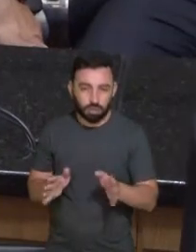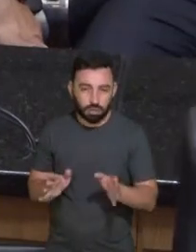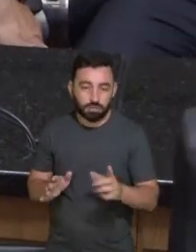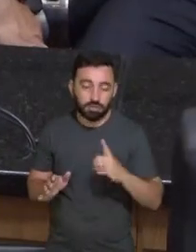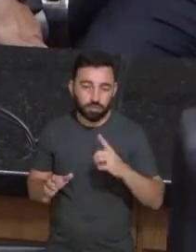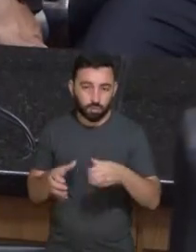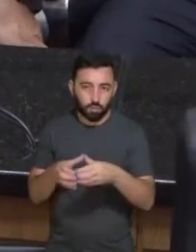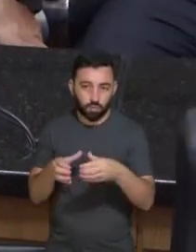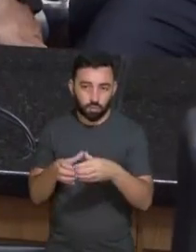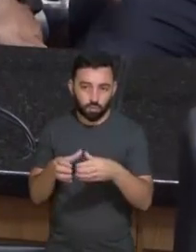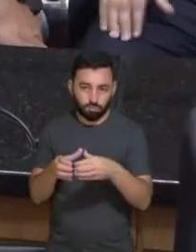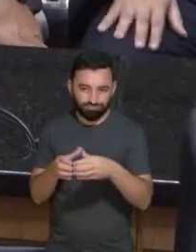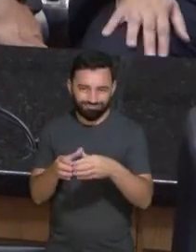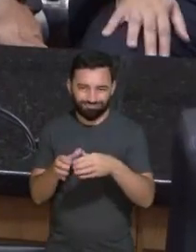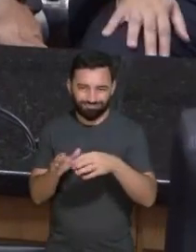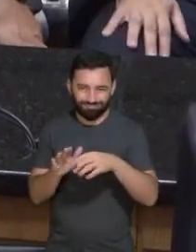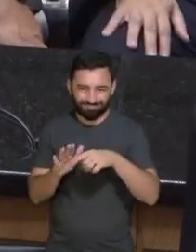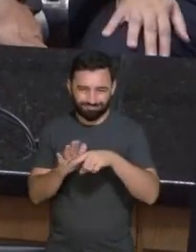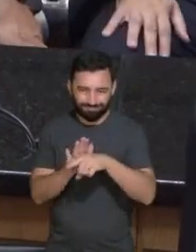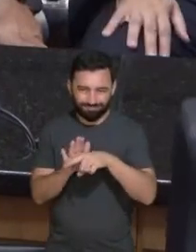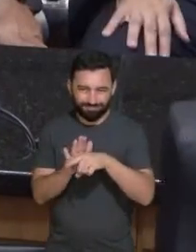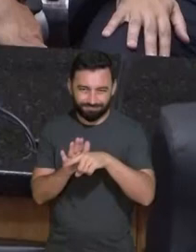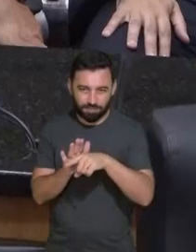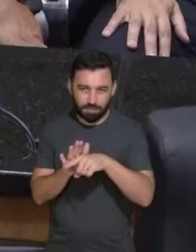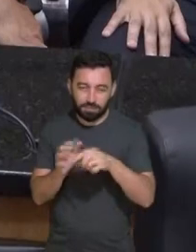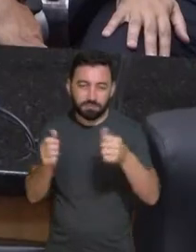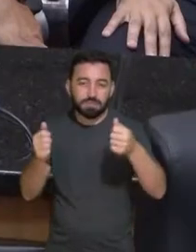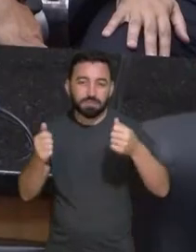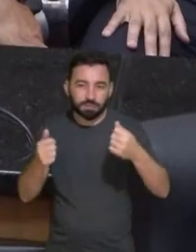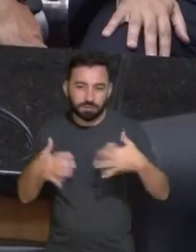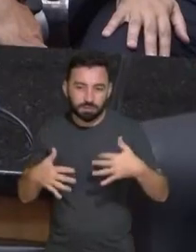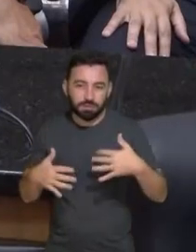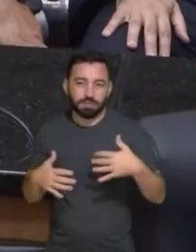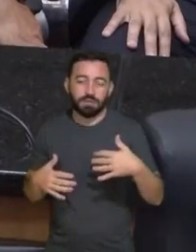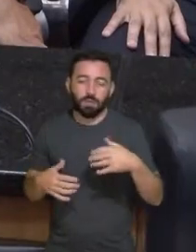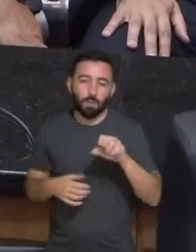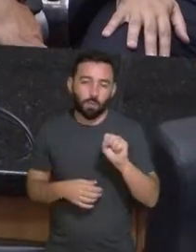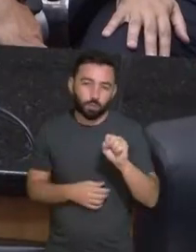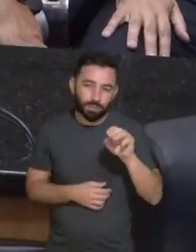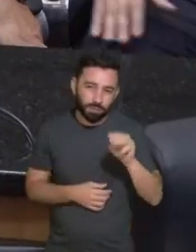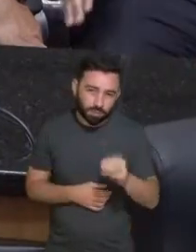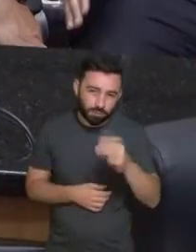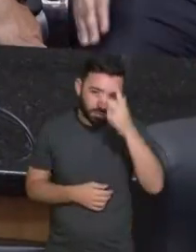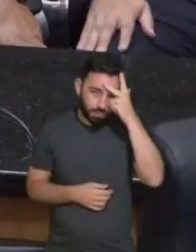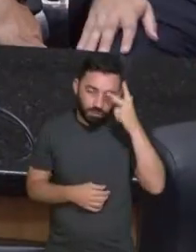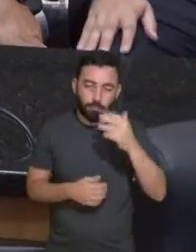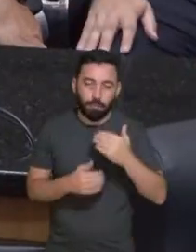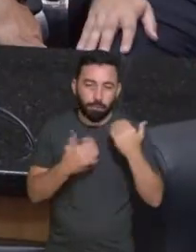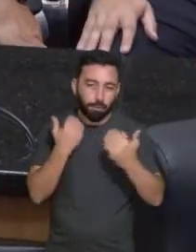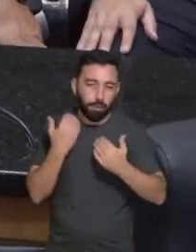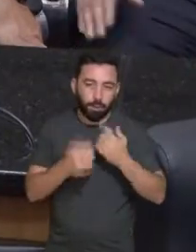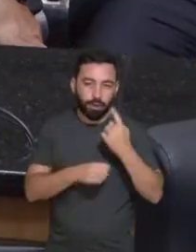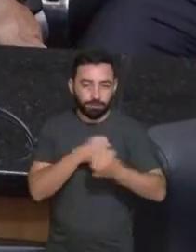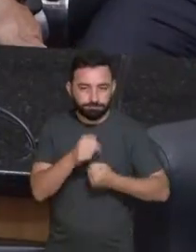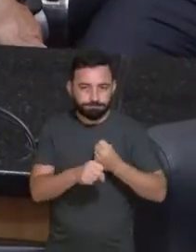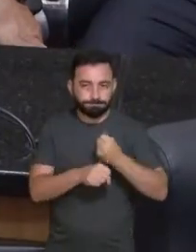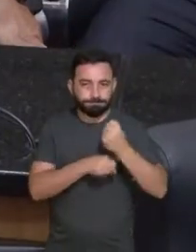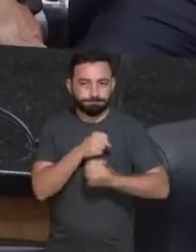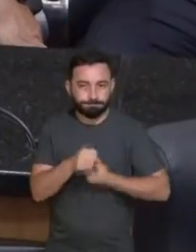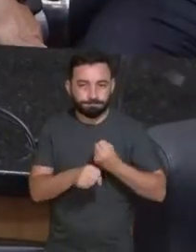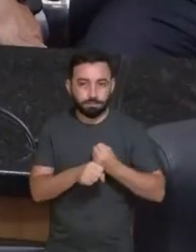Saúde indicam que 8 milhões de pessoas morrem a cada ano por